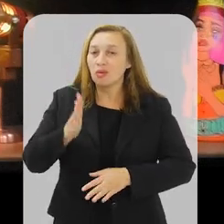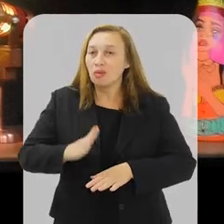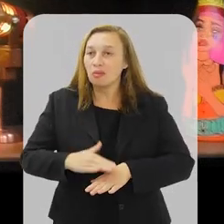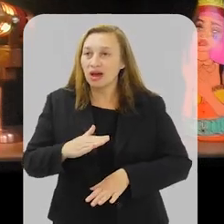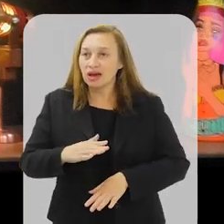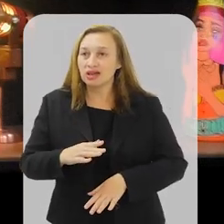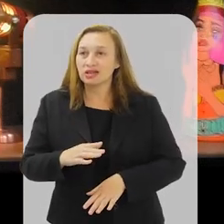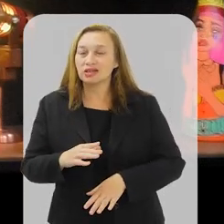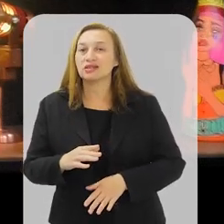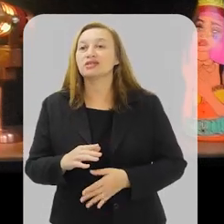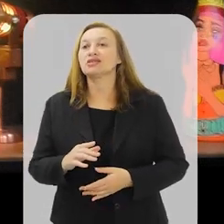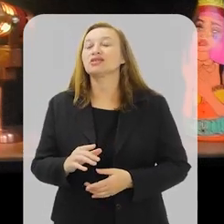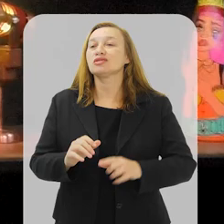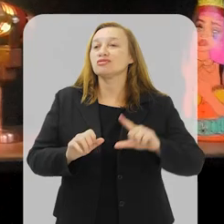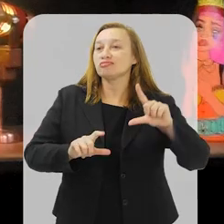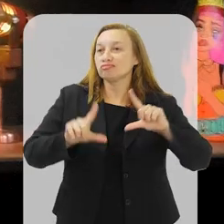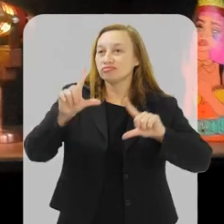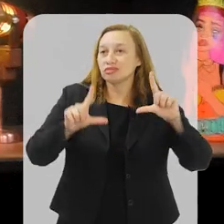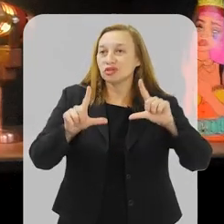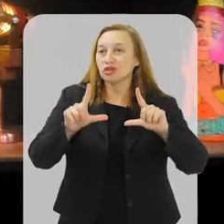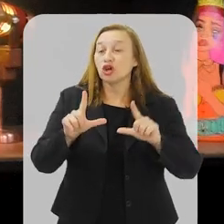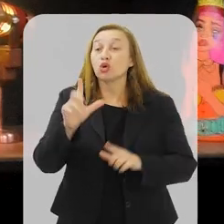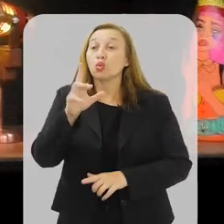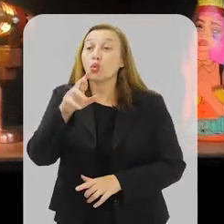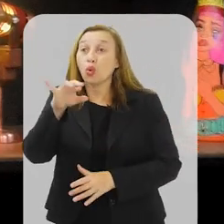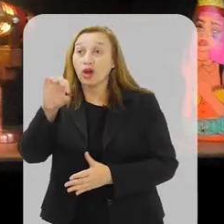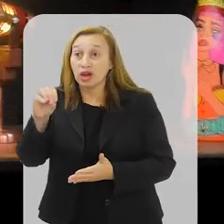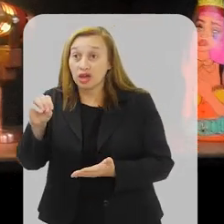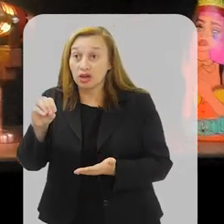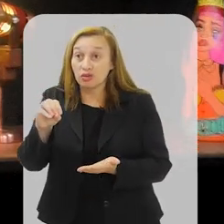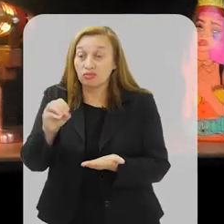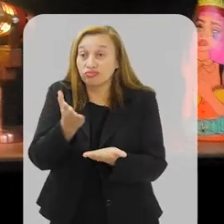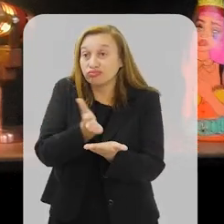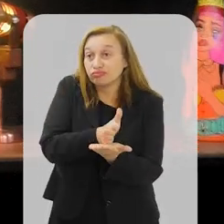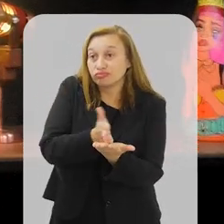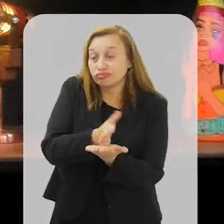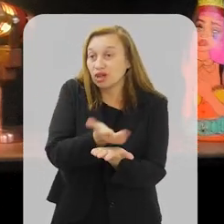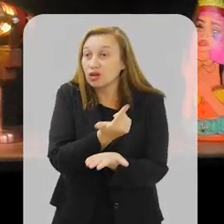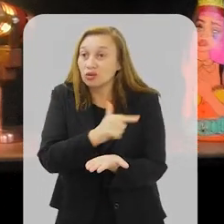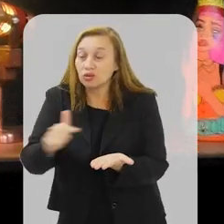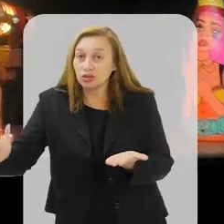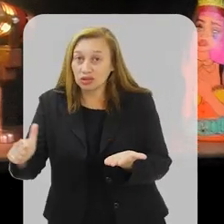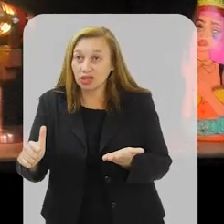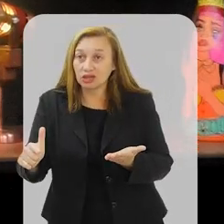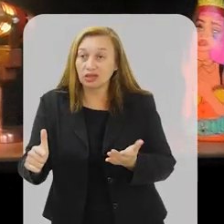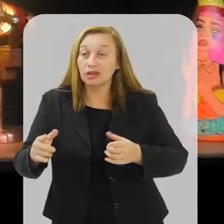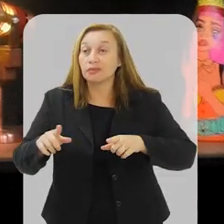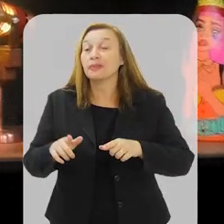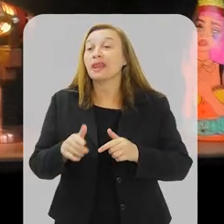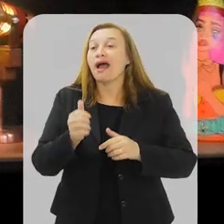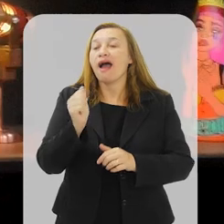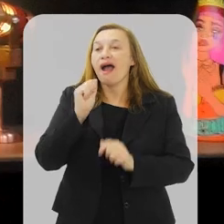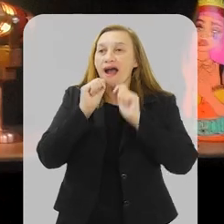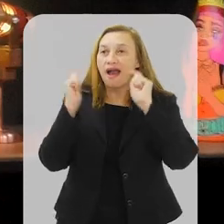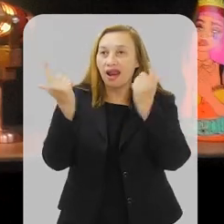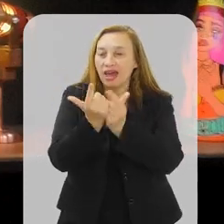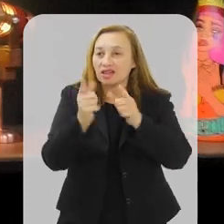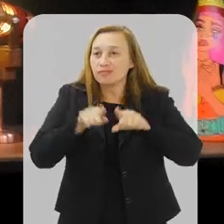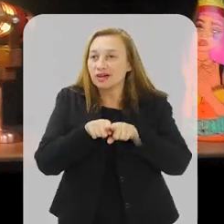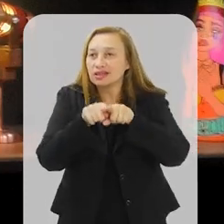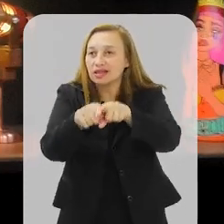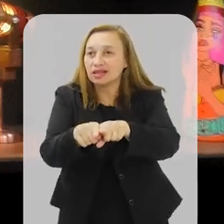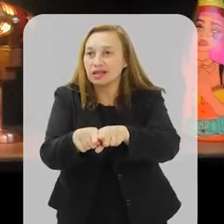edição do rio sem fronteiras que é a parceria da TV alerge com a Ordem dos Advogados do Brasil